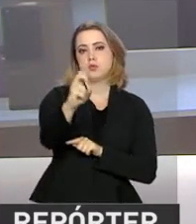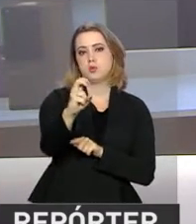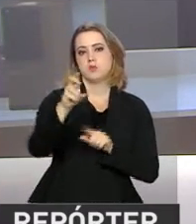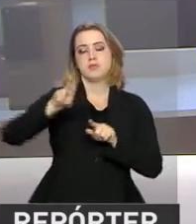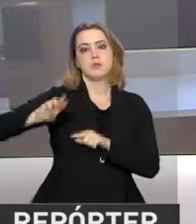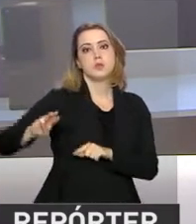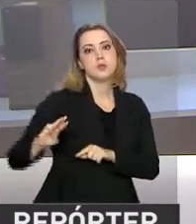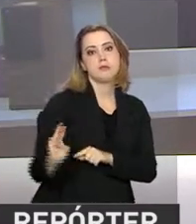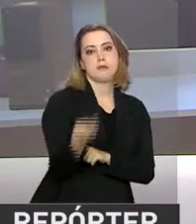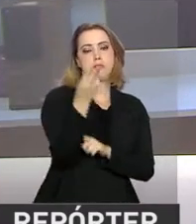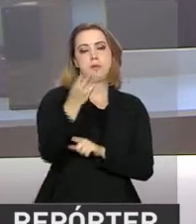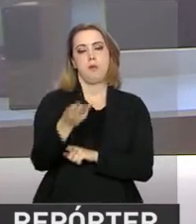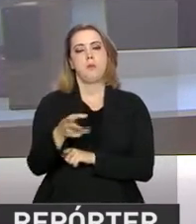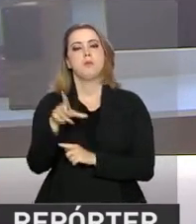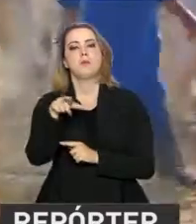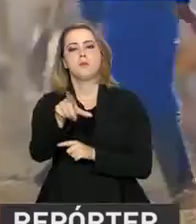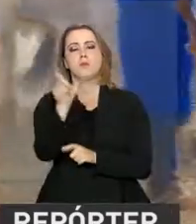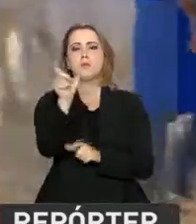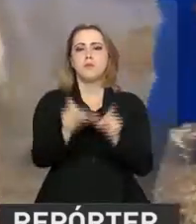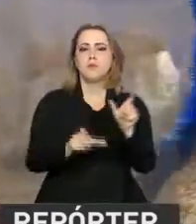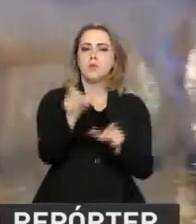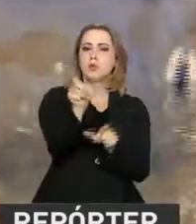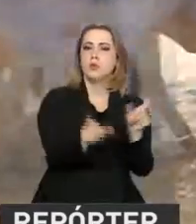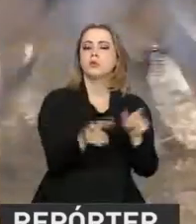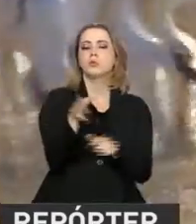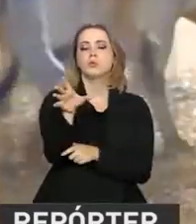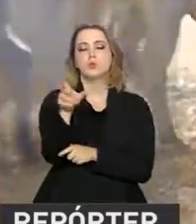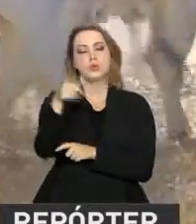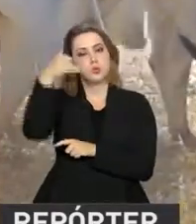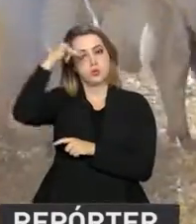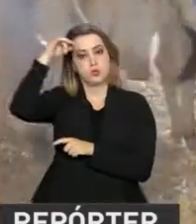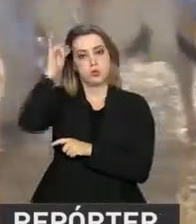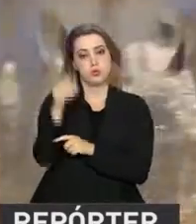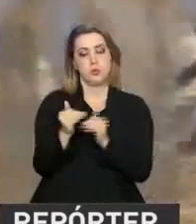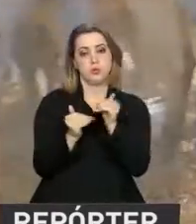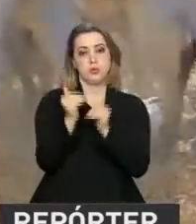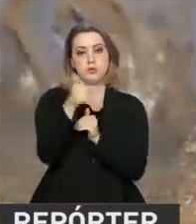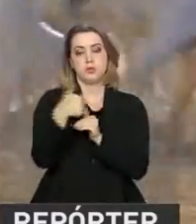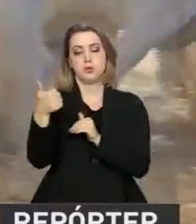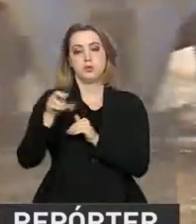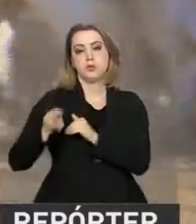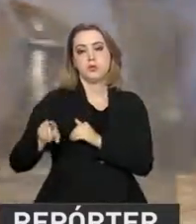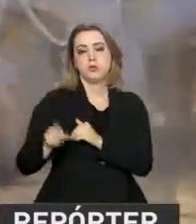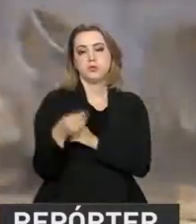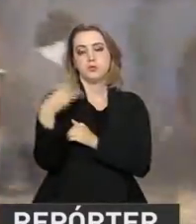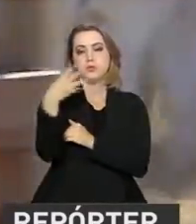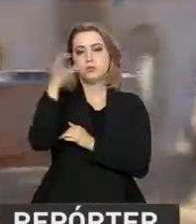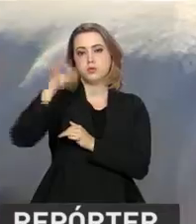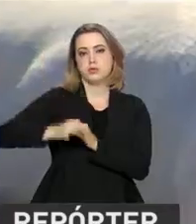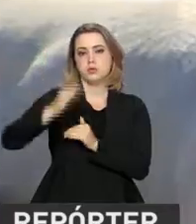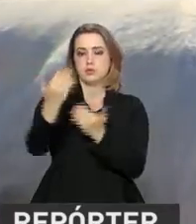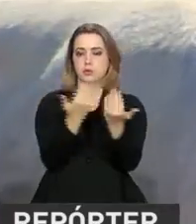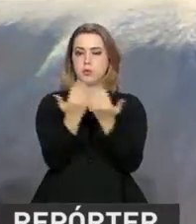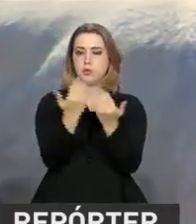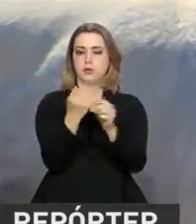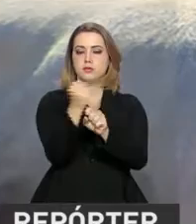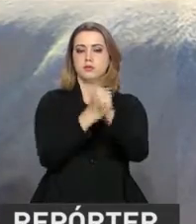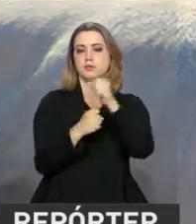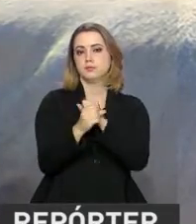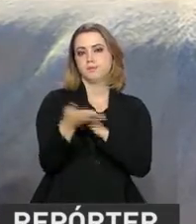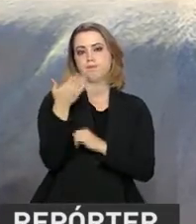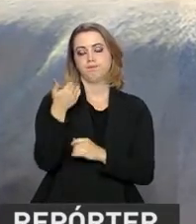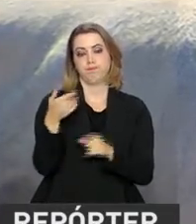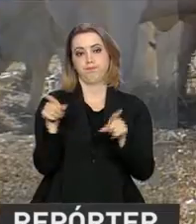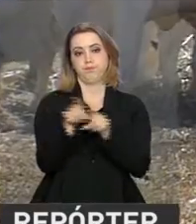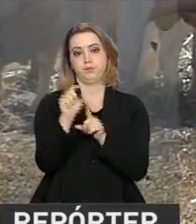cabeças em 2015 de crescimento foi de 1,3 por cento em relação a 2014 os números foram divulgados pelo ibge